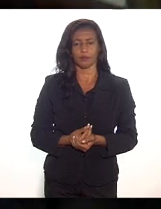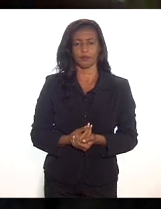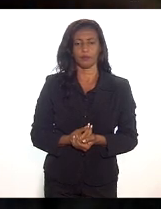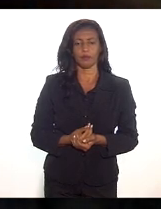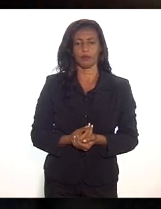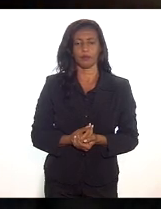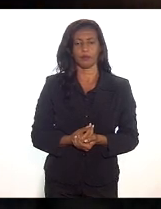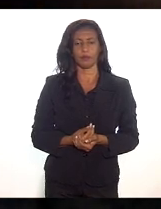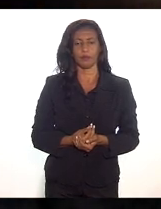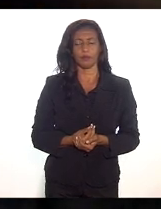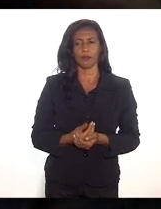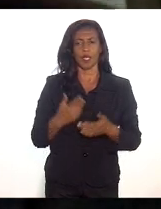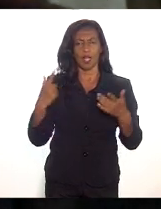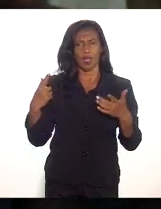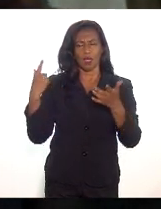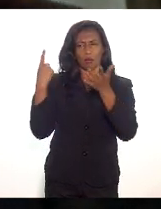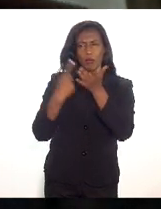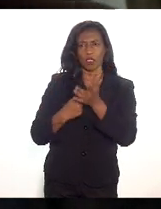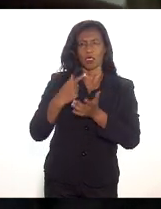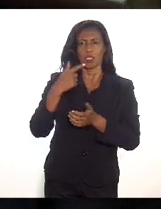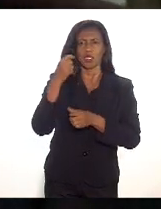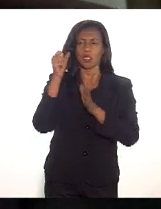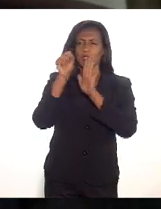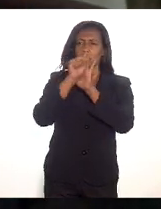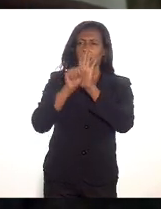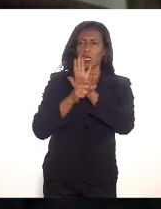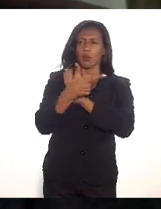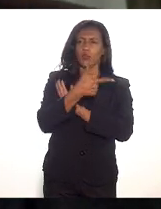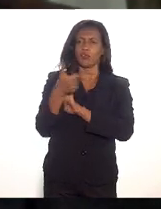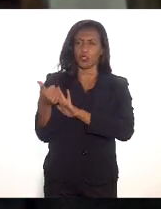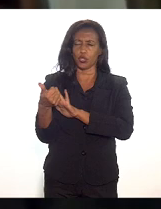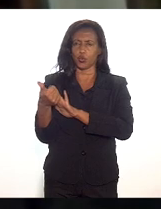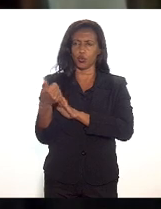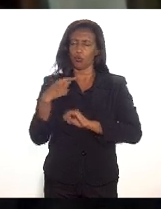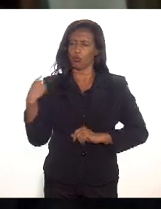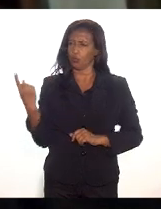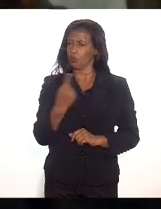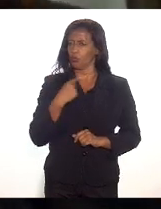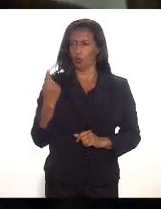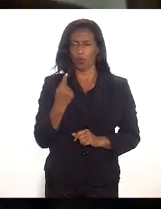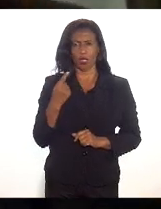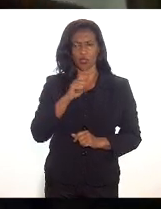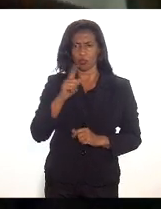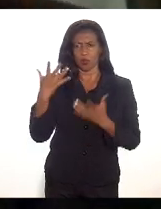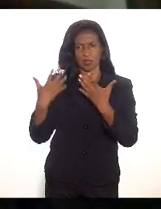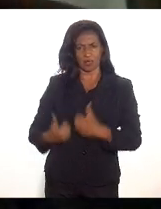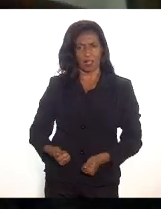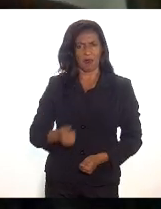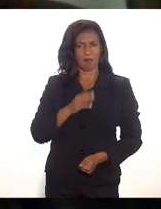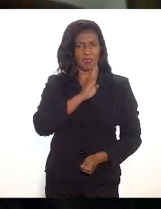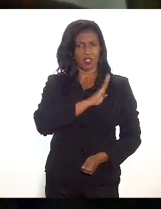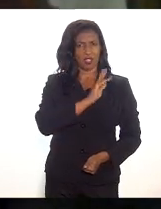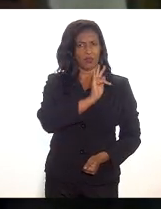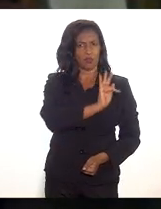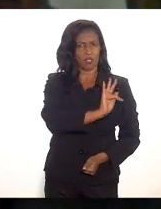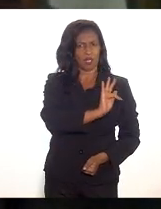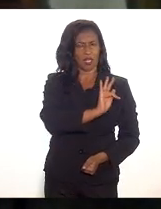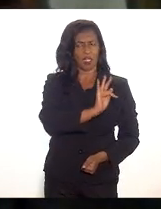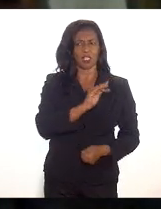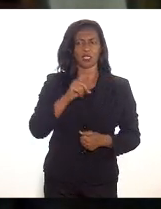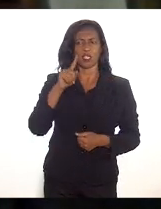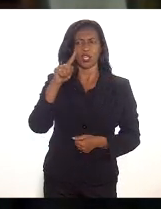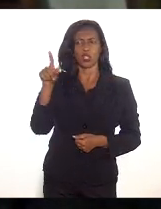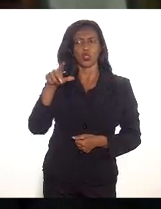incompatível com o século XXI, inconcebível nós aceitarmos que hoje a Baixada Fluminense, a Zona